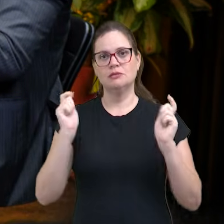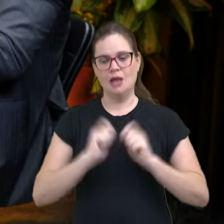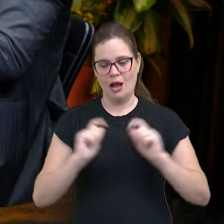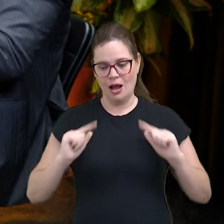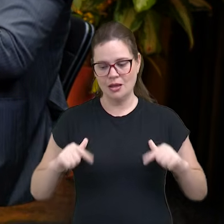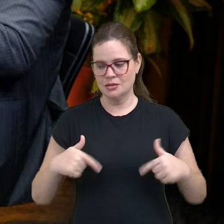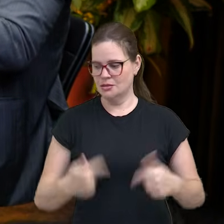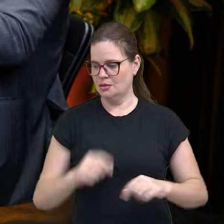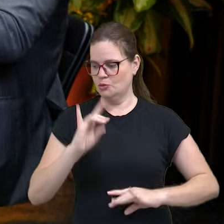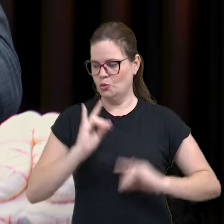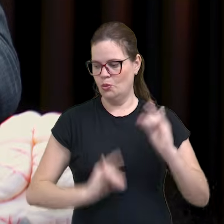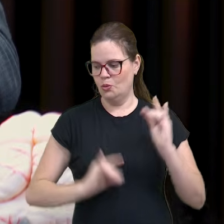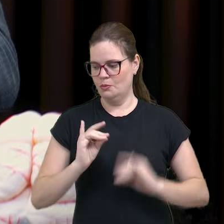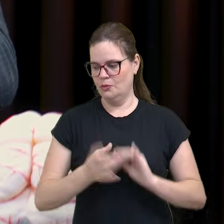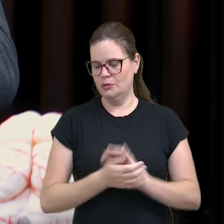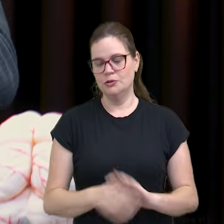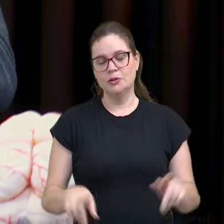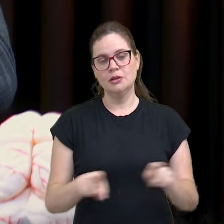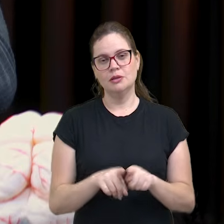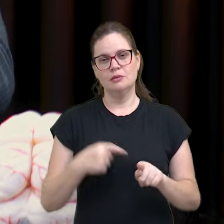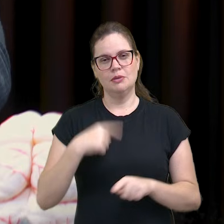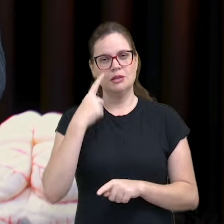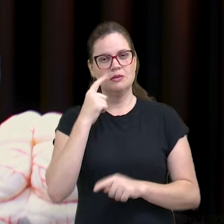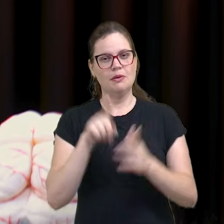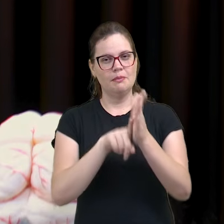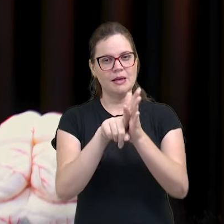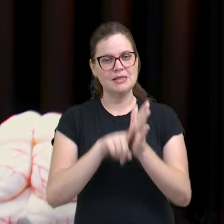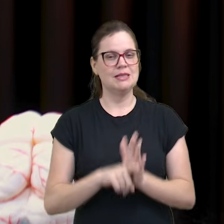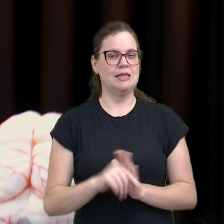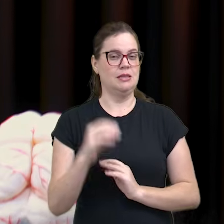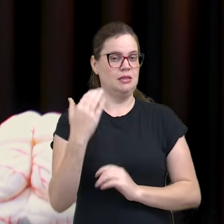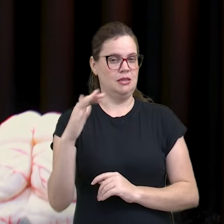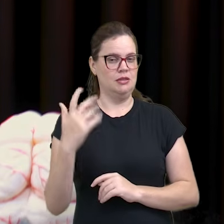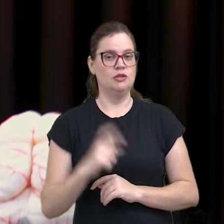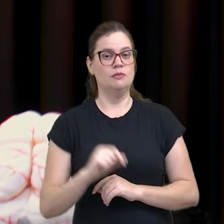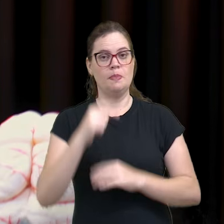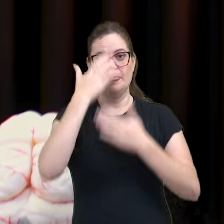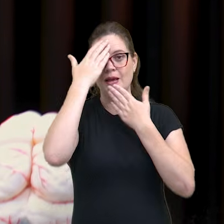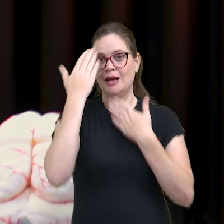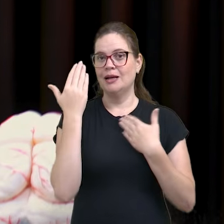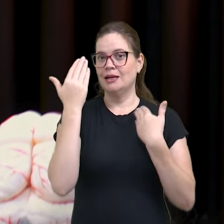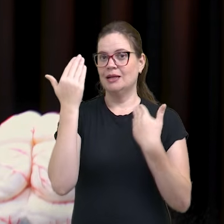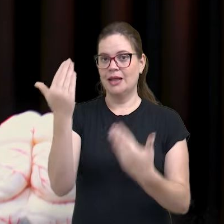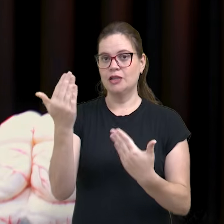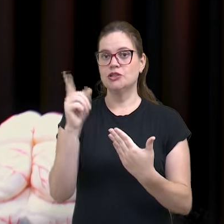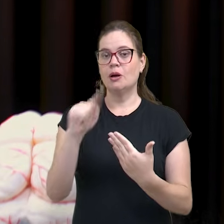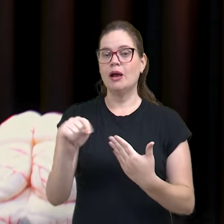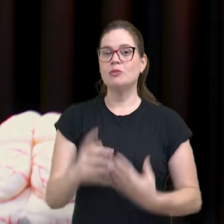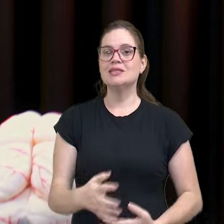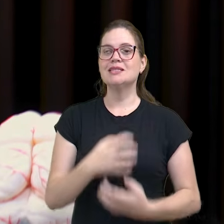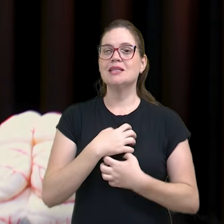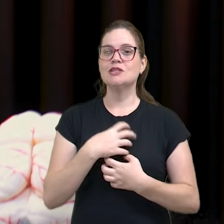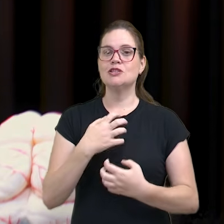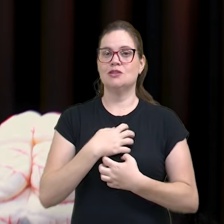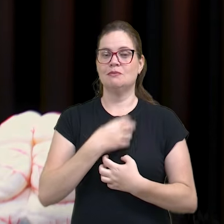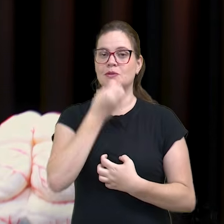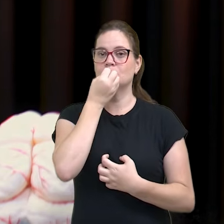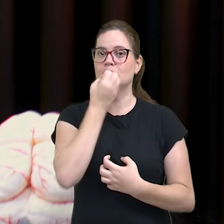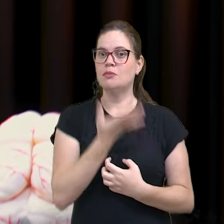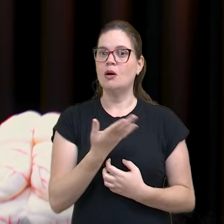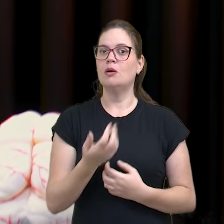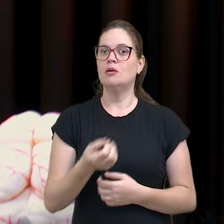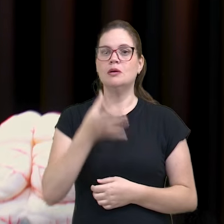na gratidão? E detalhe, isso é pesquisa científica, tá? A gratidão